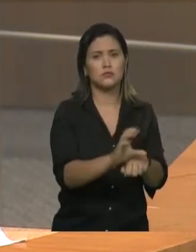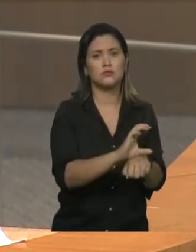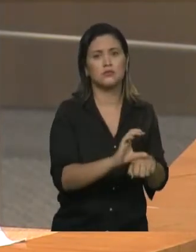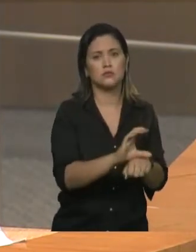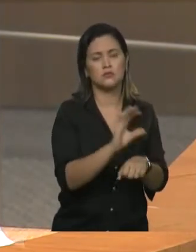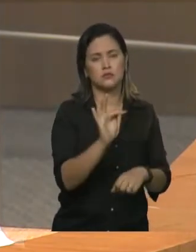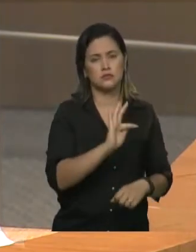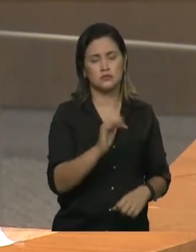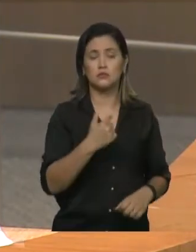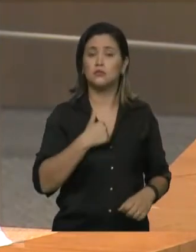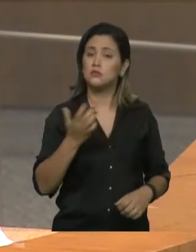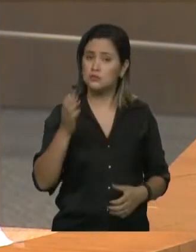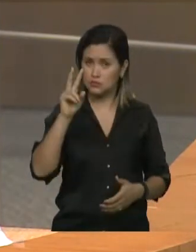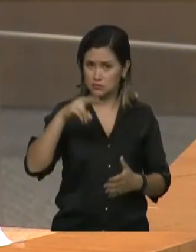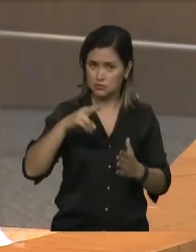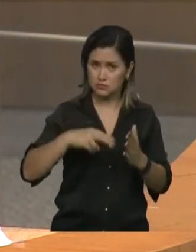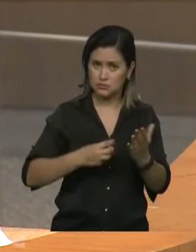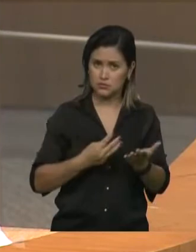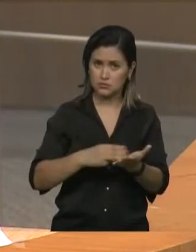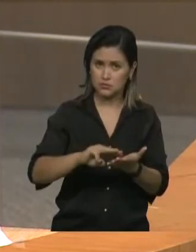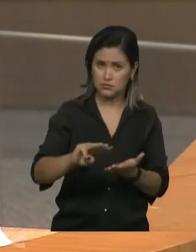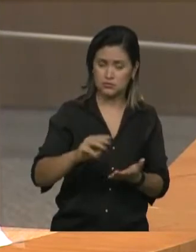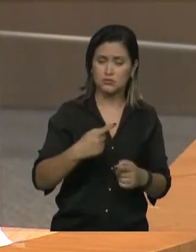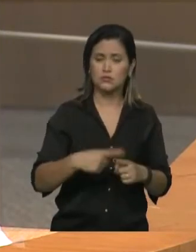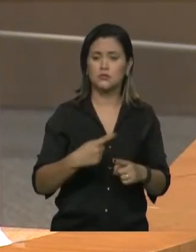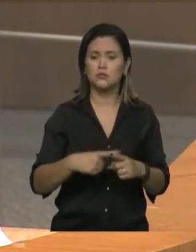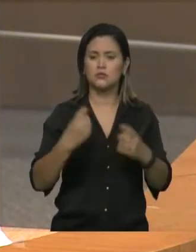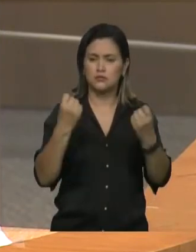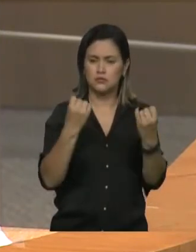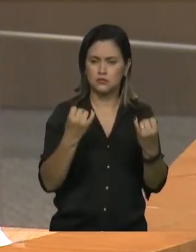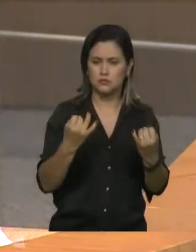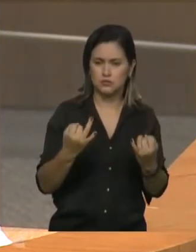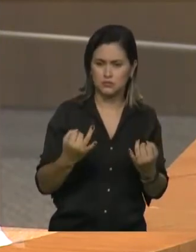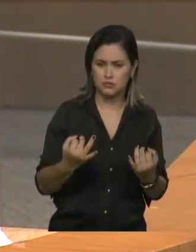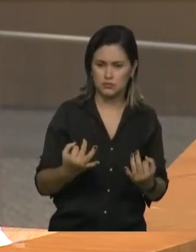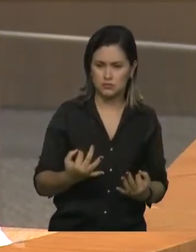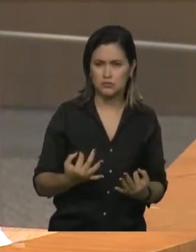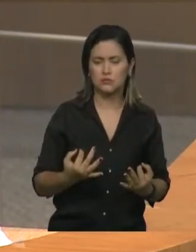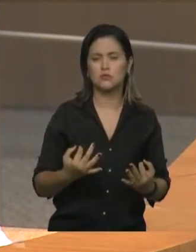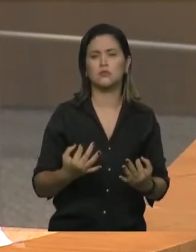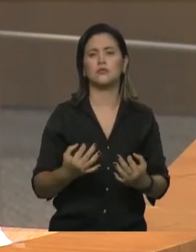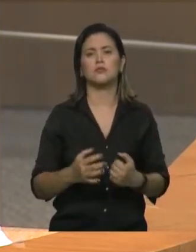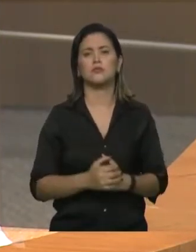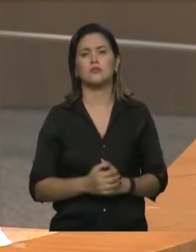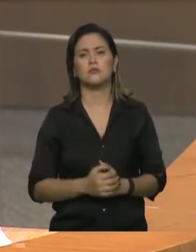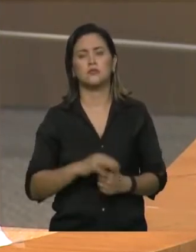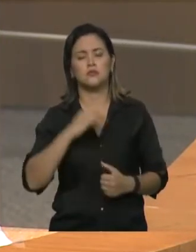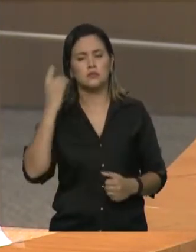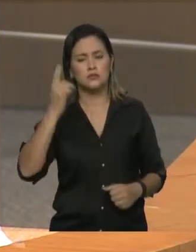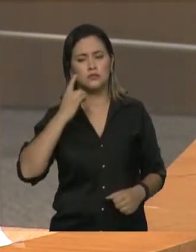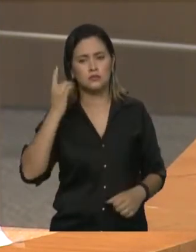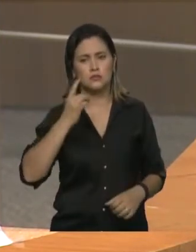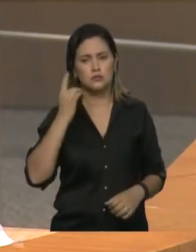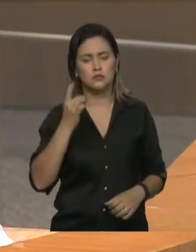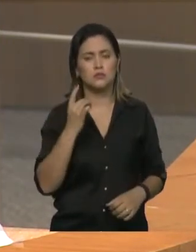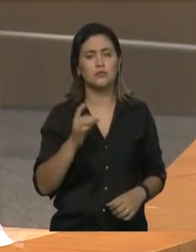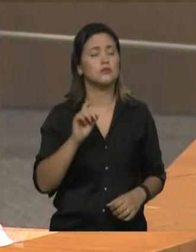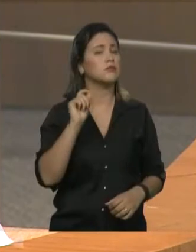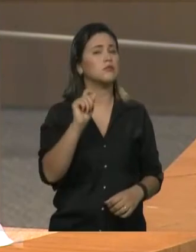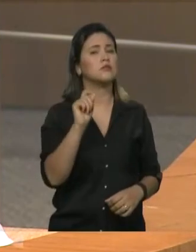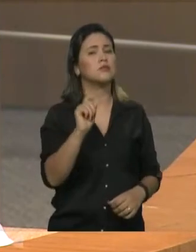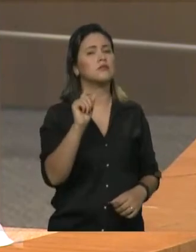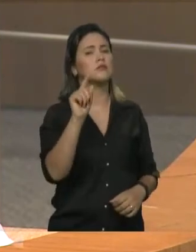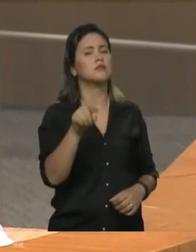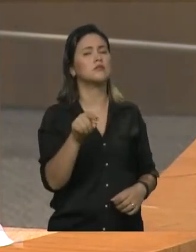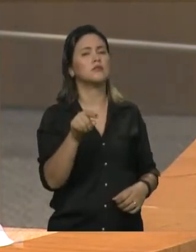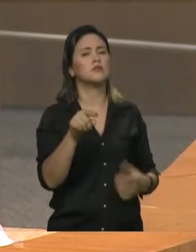mensagem, porque, de fato, faz esclarecer para os nobres deputados do que trata o projeto, para quem ainda não